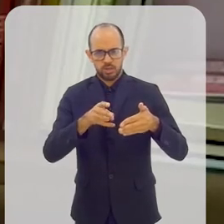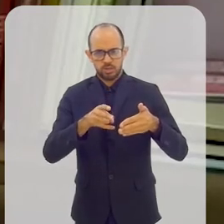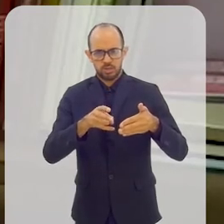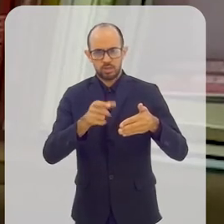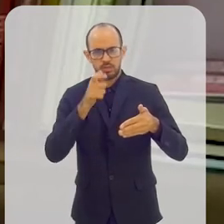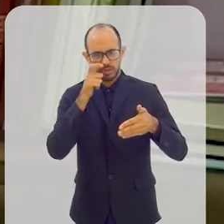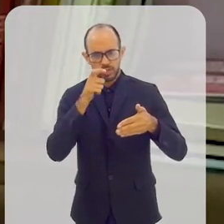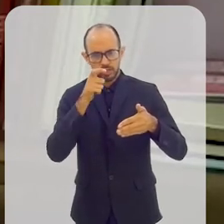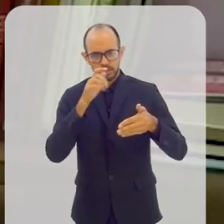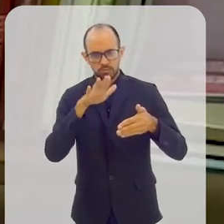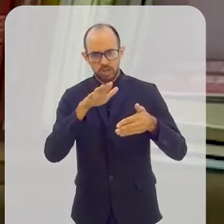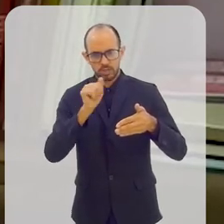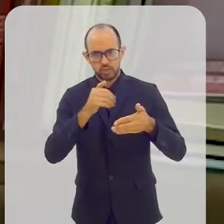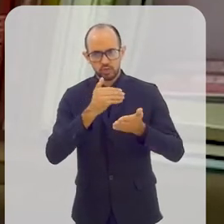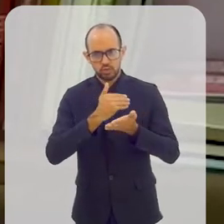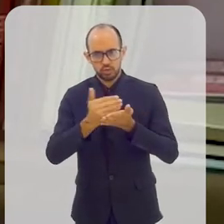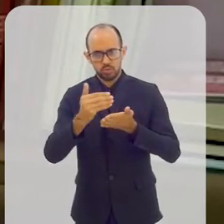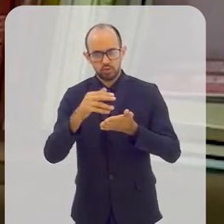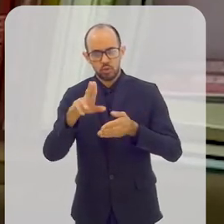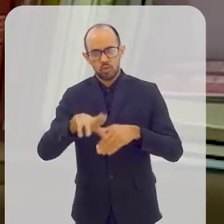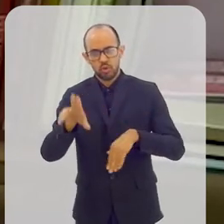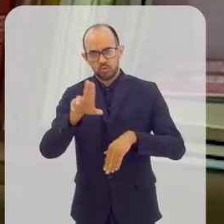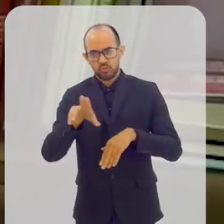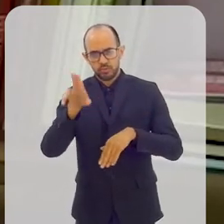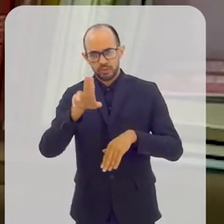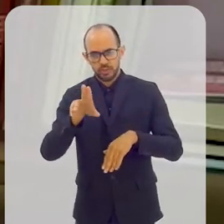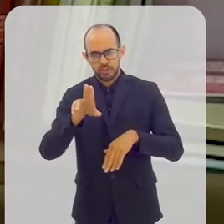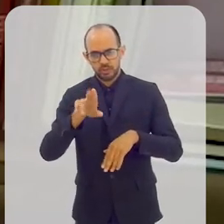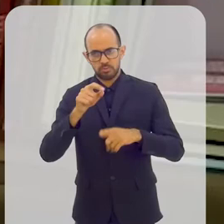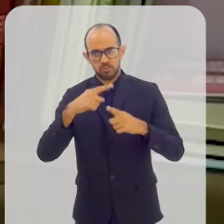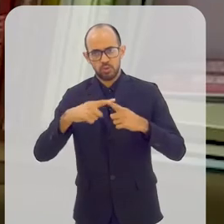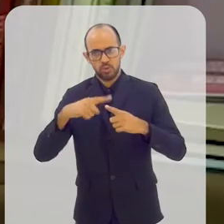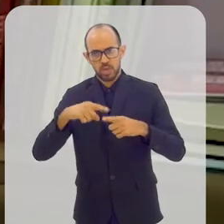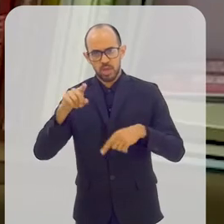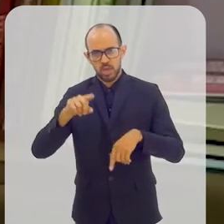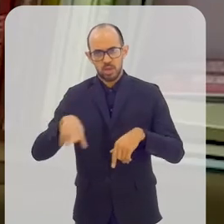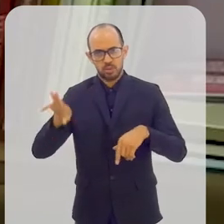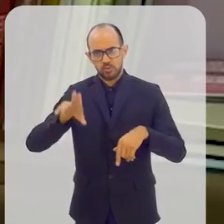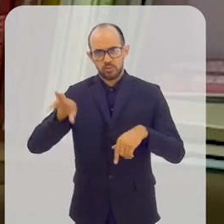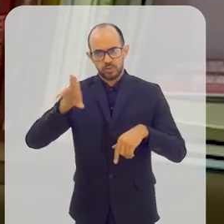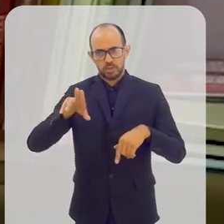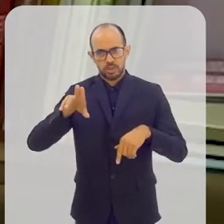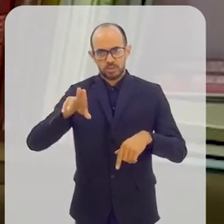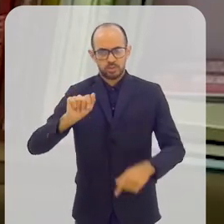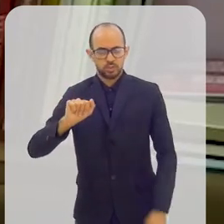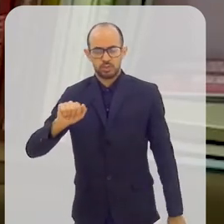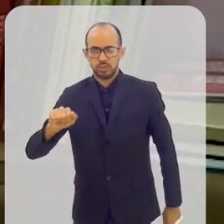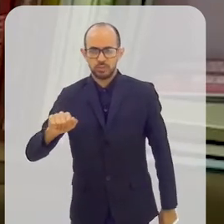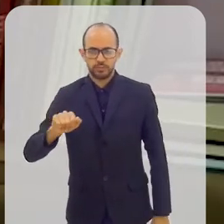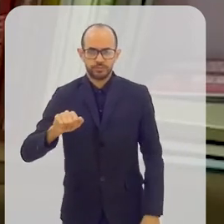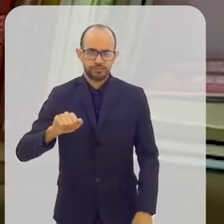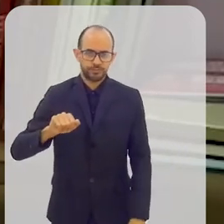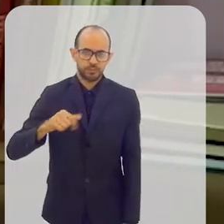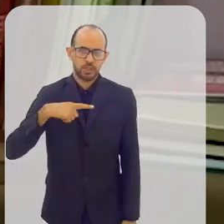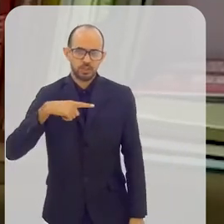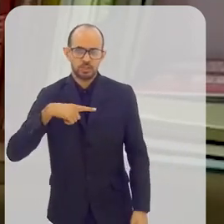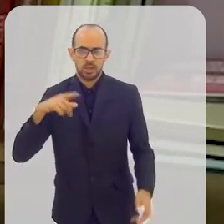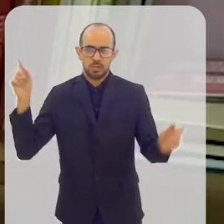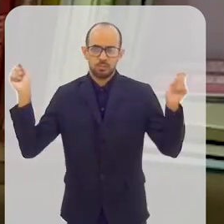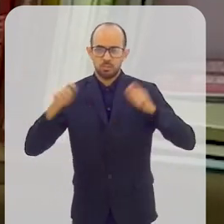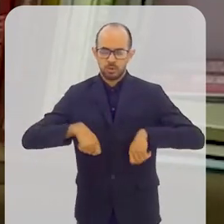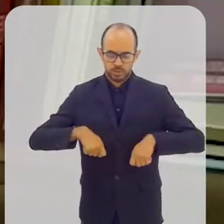gente começou a agir para com os universitários. Porque os universitários eles